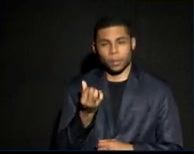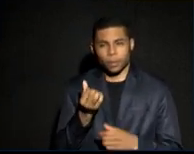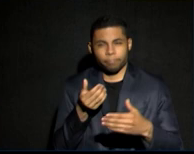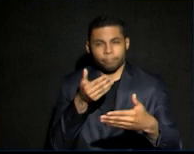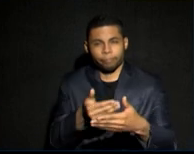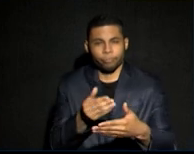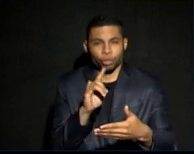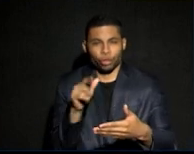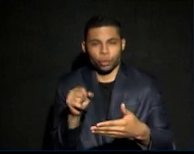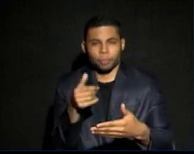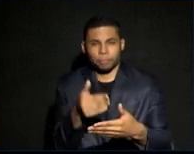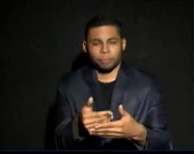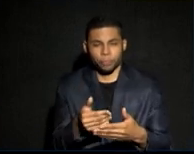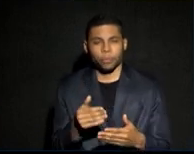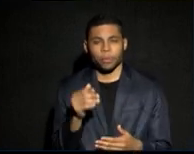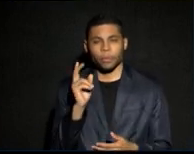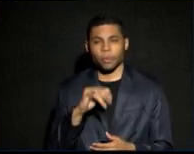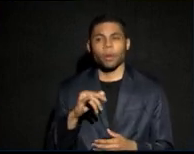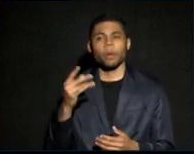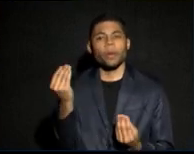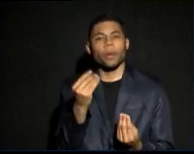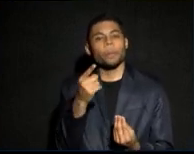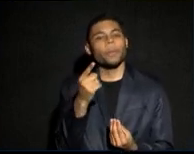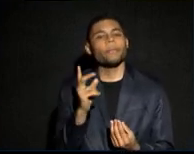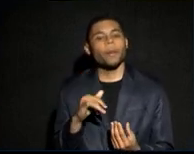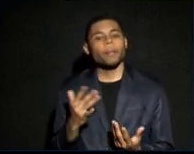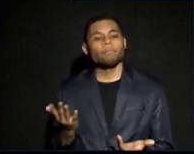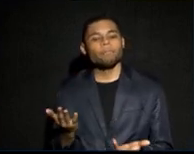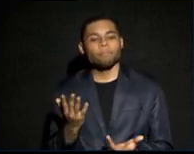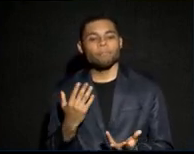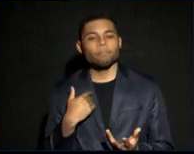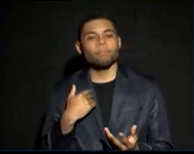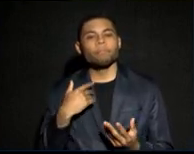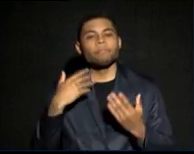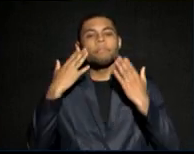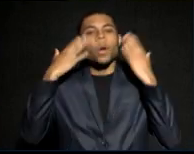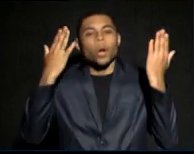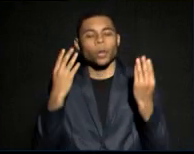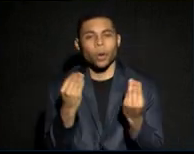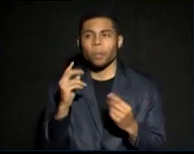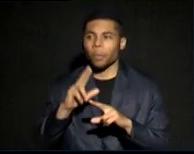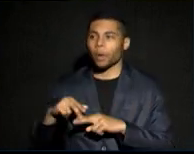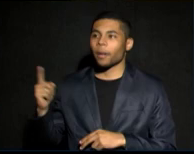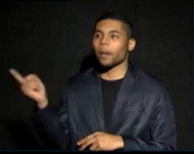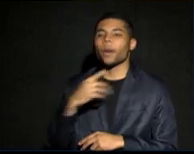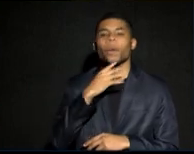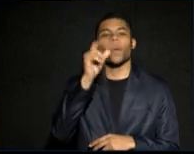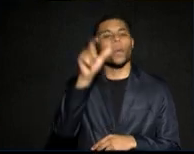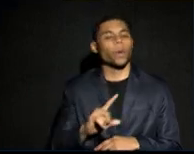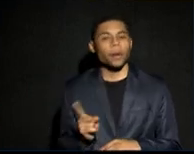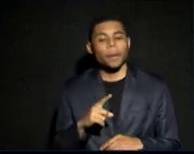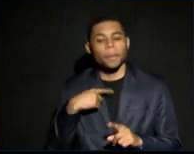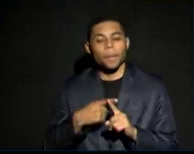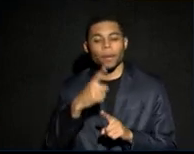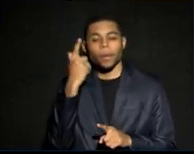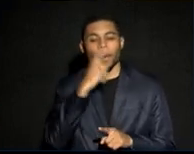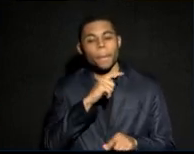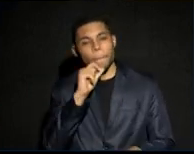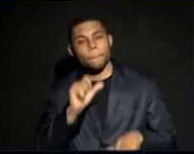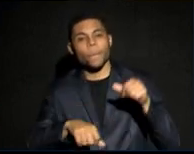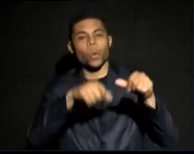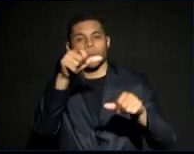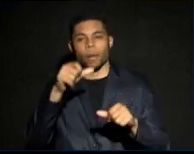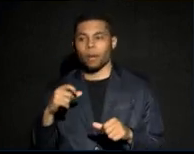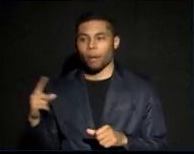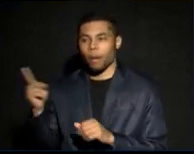da campanha vai começar o programa eleitoral como é que o senhor vai se apresentar porque o Senhor é desconhecido e como é que só vai mudar